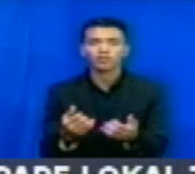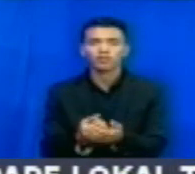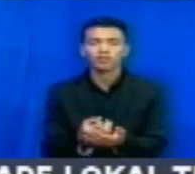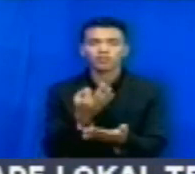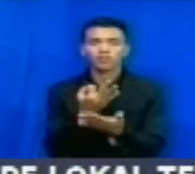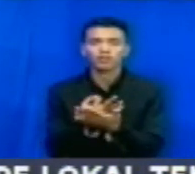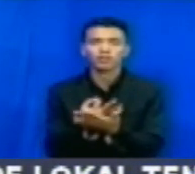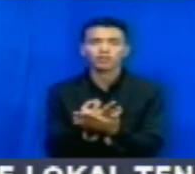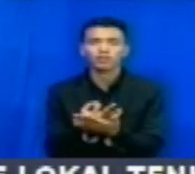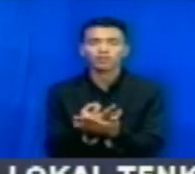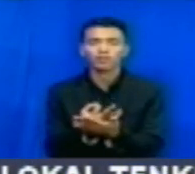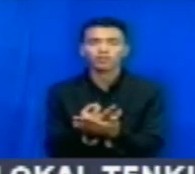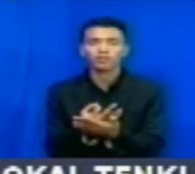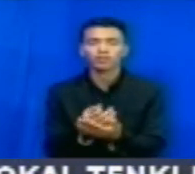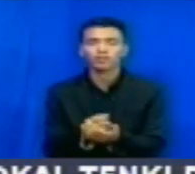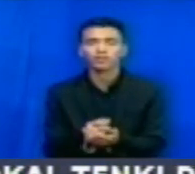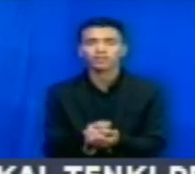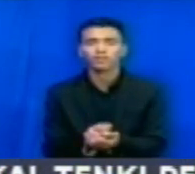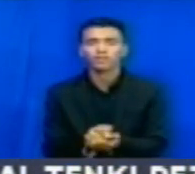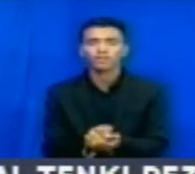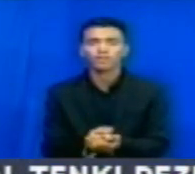kilo 5 kilos sim.